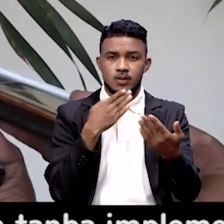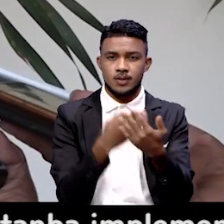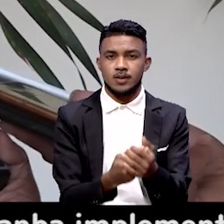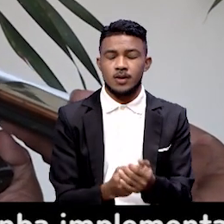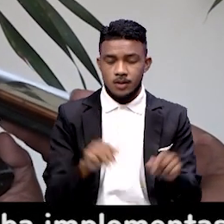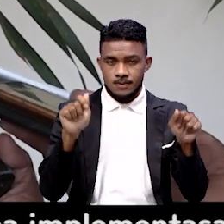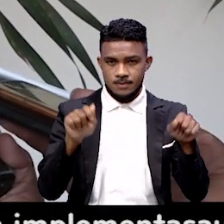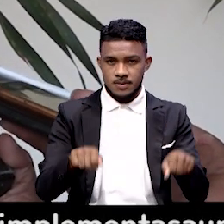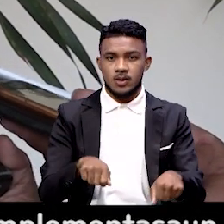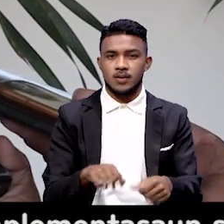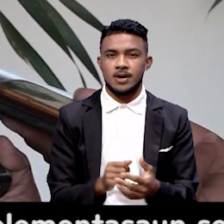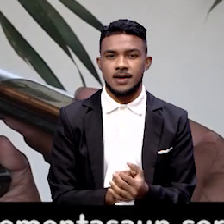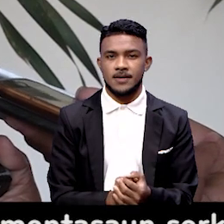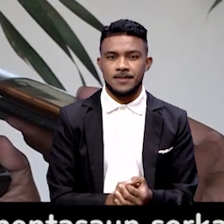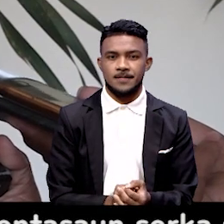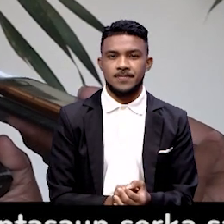atunene